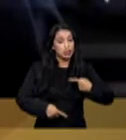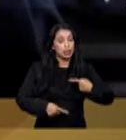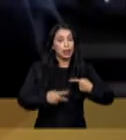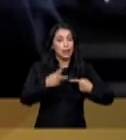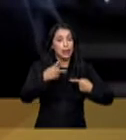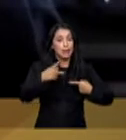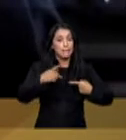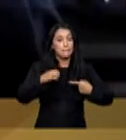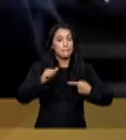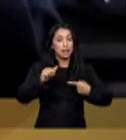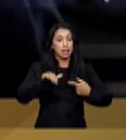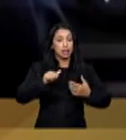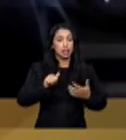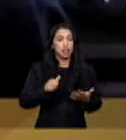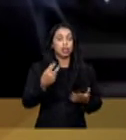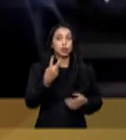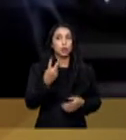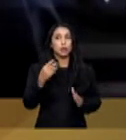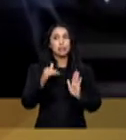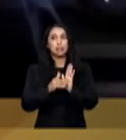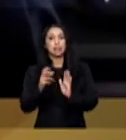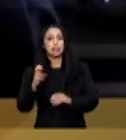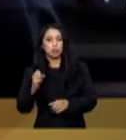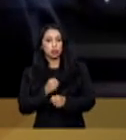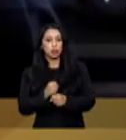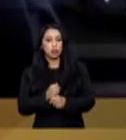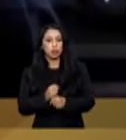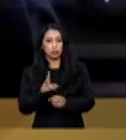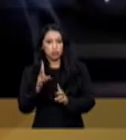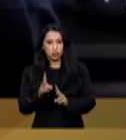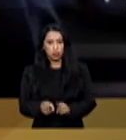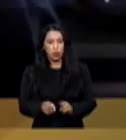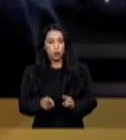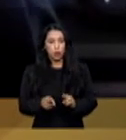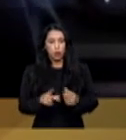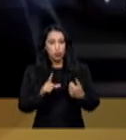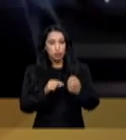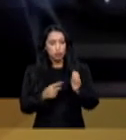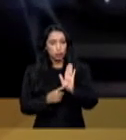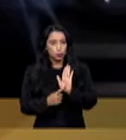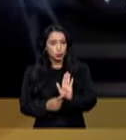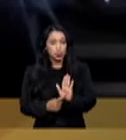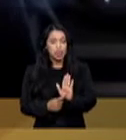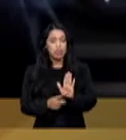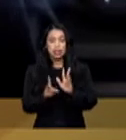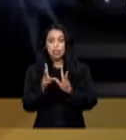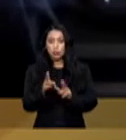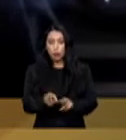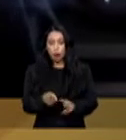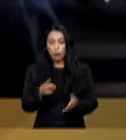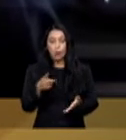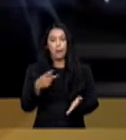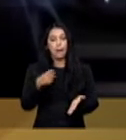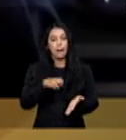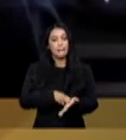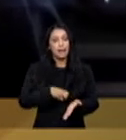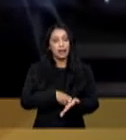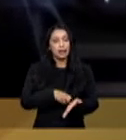de 2 a 5 anos. E diz o mesmo artigo, incorre na mesma pena quem?